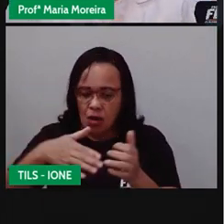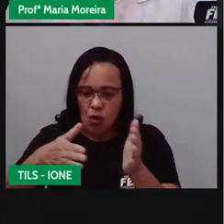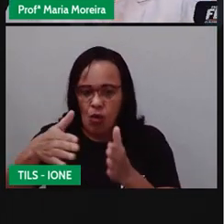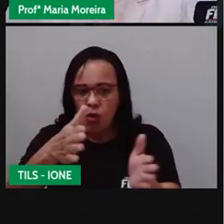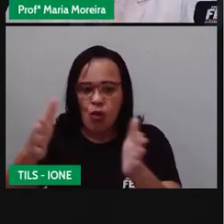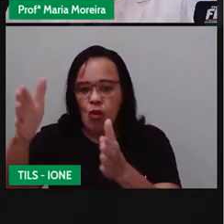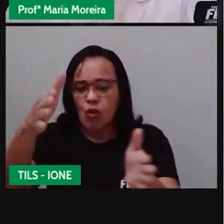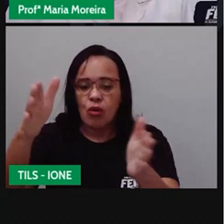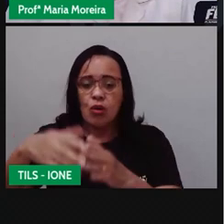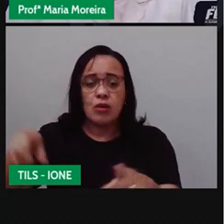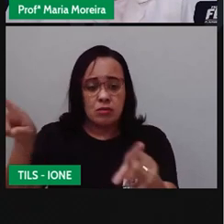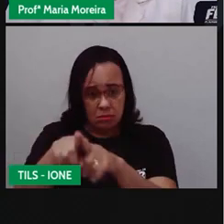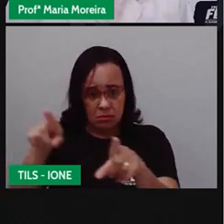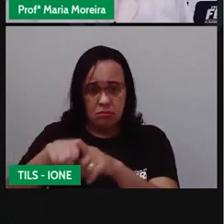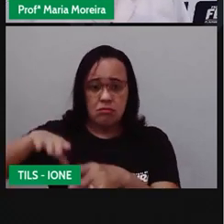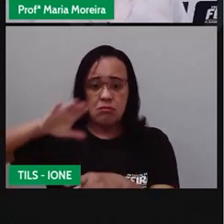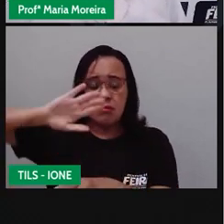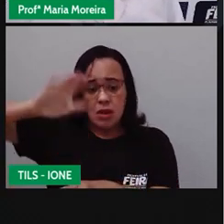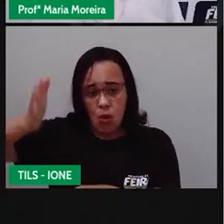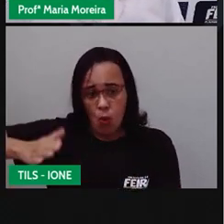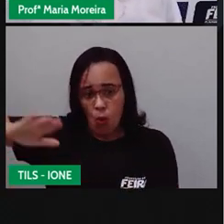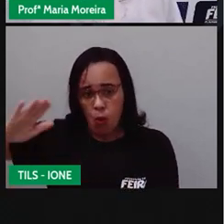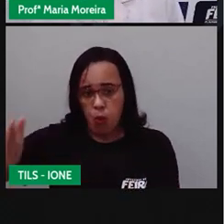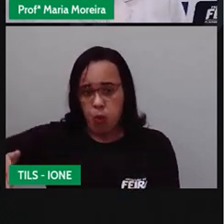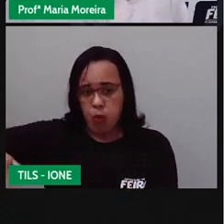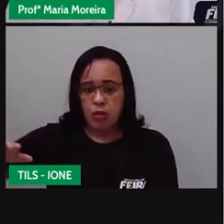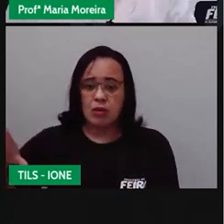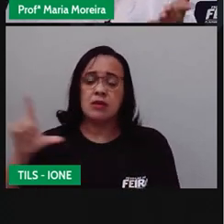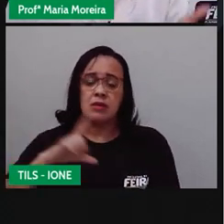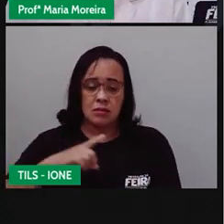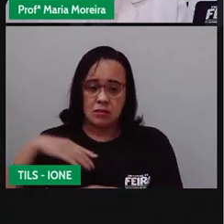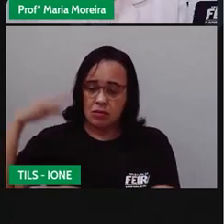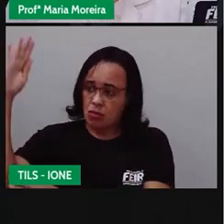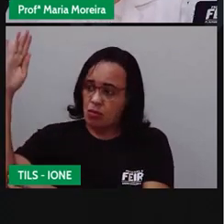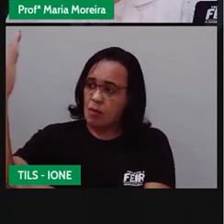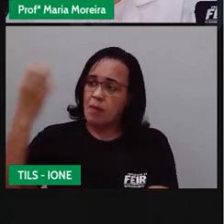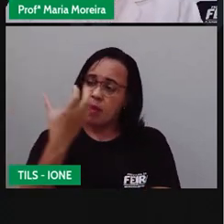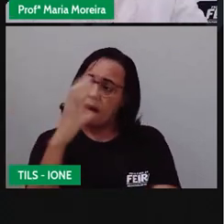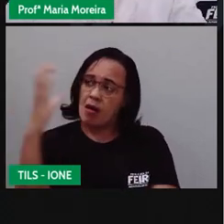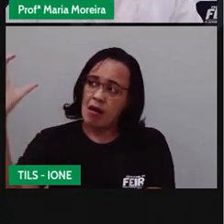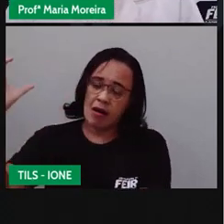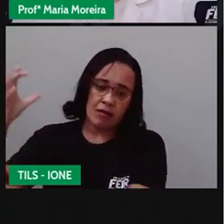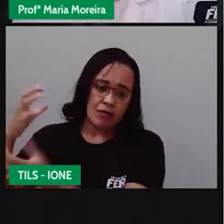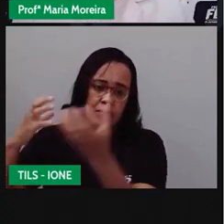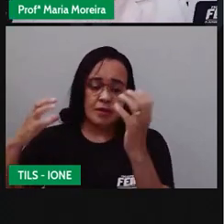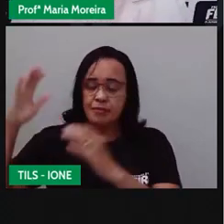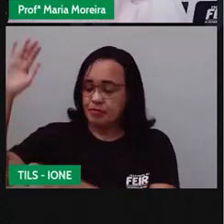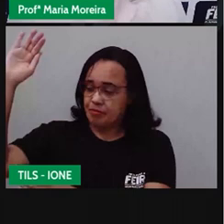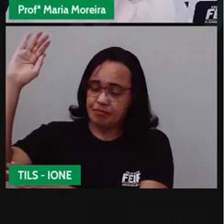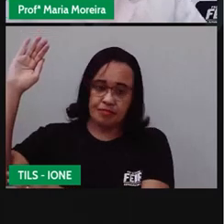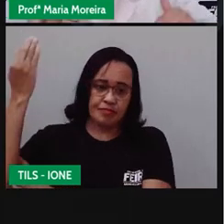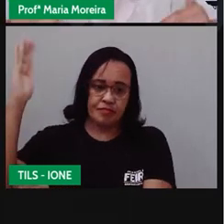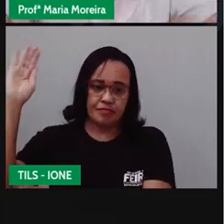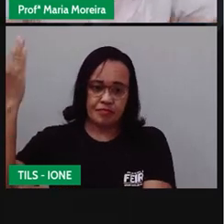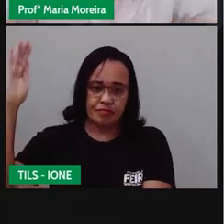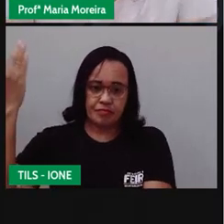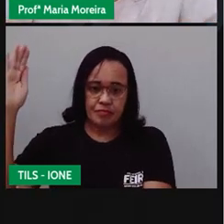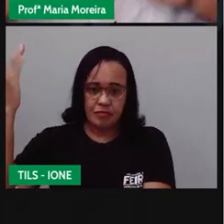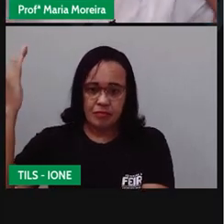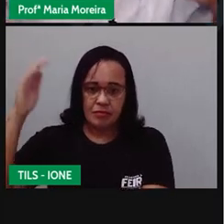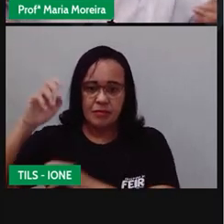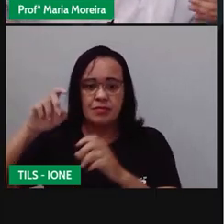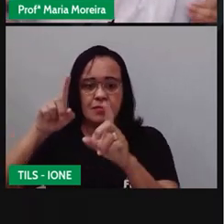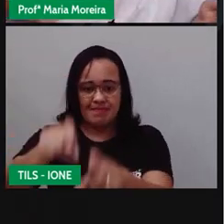inclusive ao mar, certo? Bom, troncos de árvore, porque ó, com essa imagem aí, eles cavavam, porque eles sabiam que quando